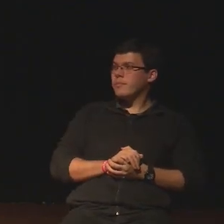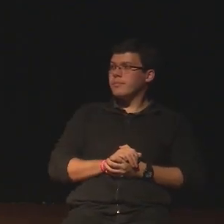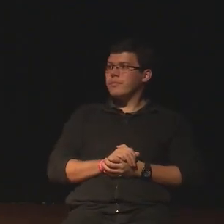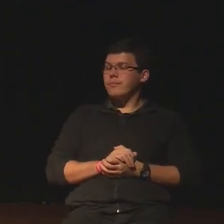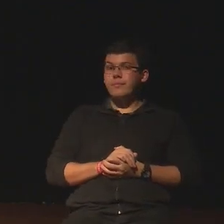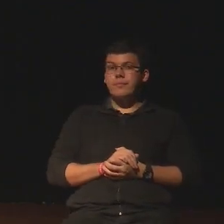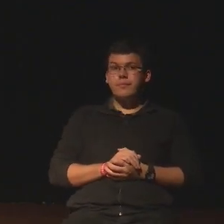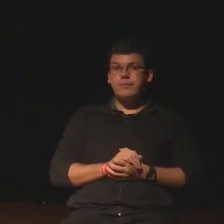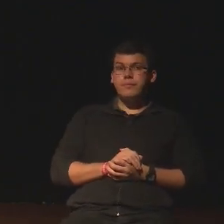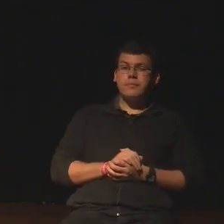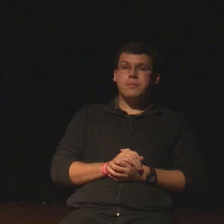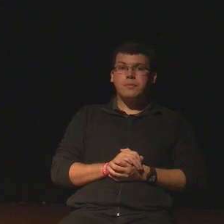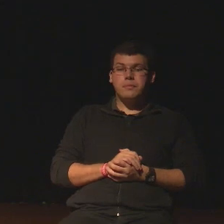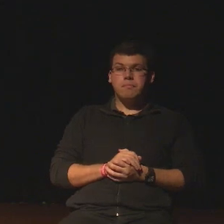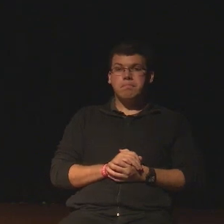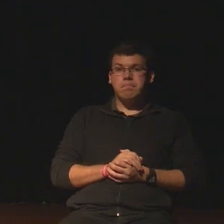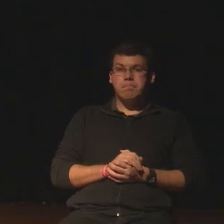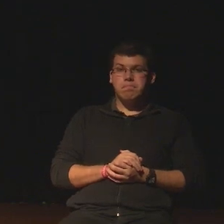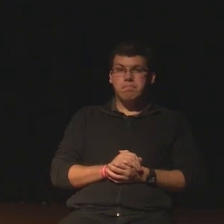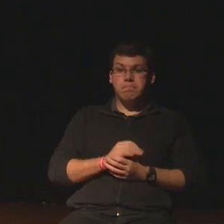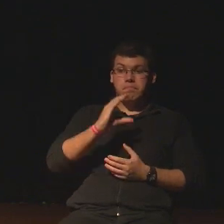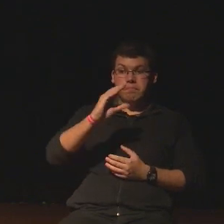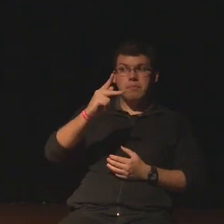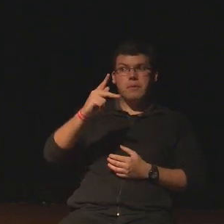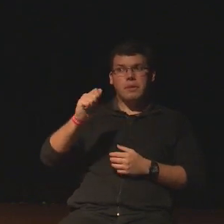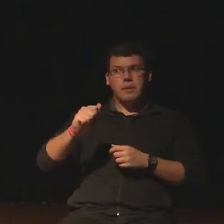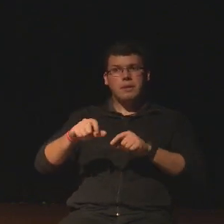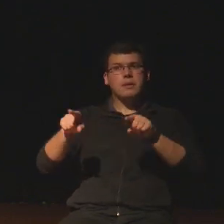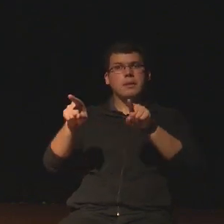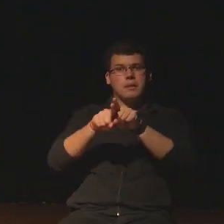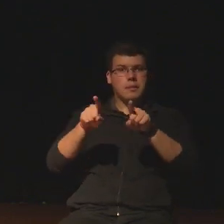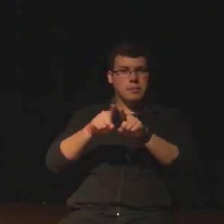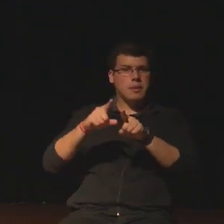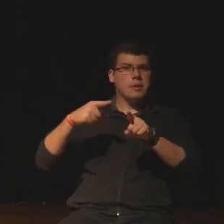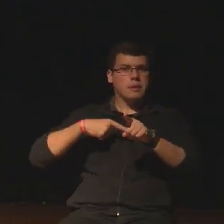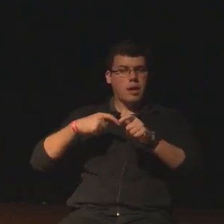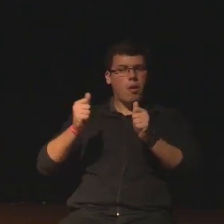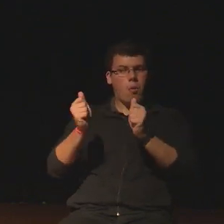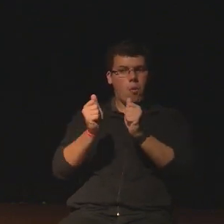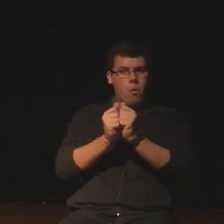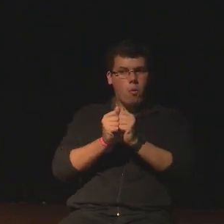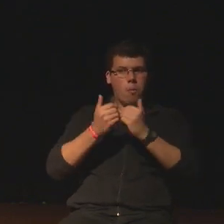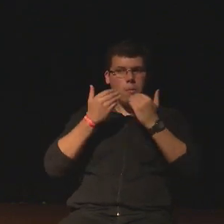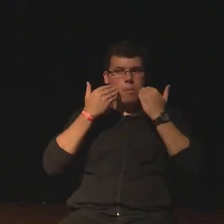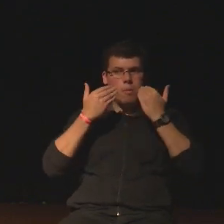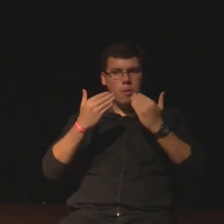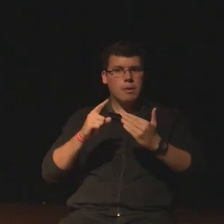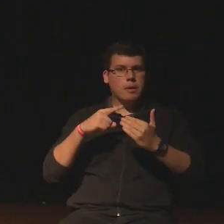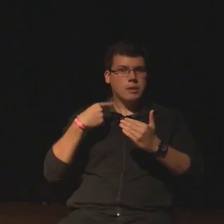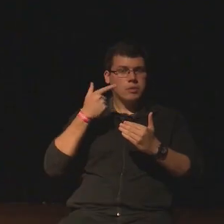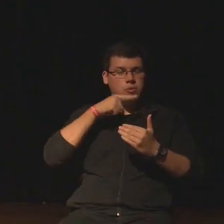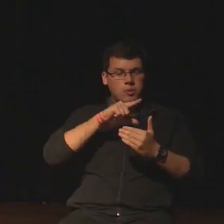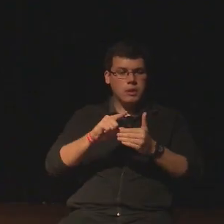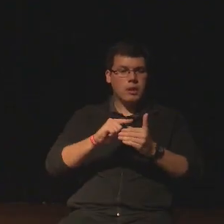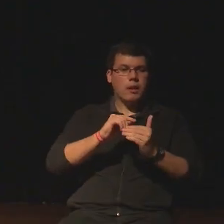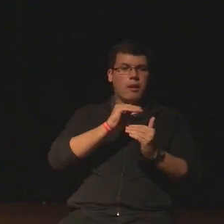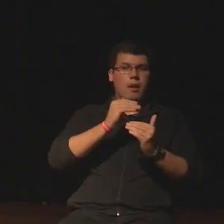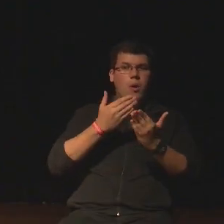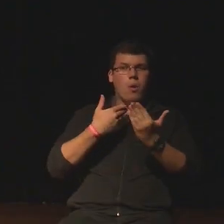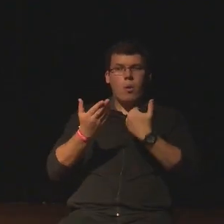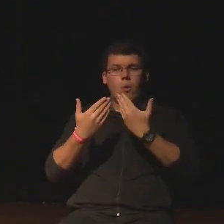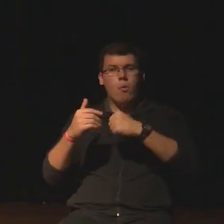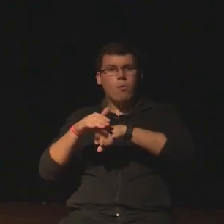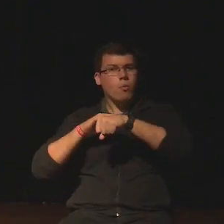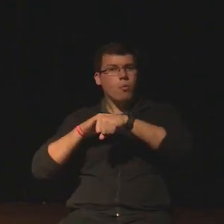um órgão colegiado que tem participação popular também, então a gente conseguir fazer esse aprimoramento num diálogo contínuo